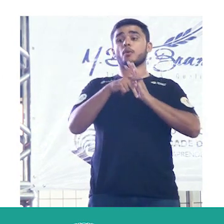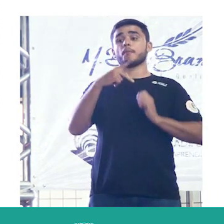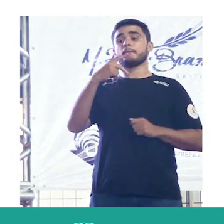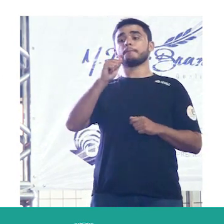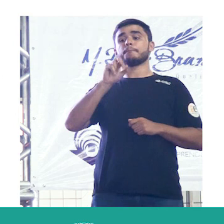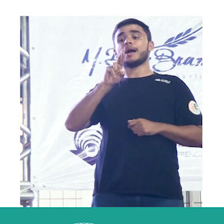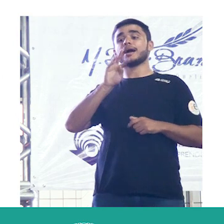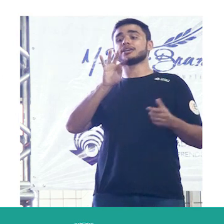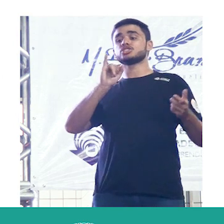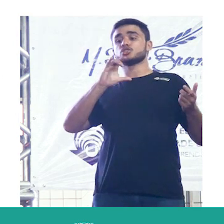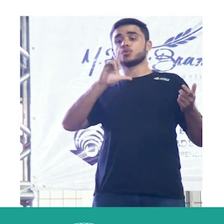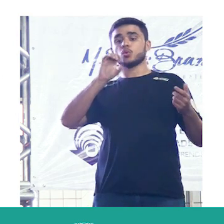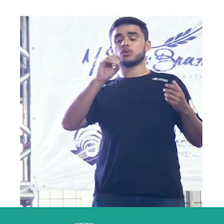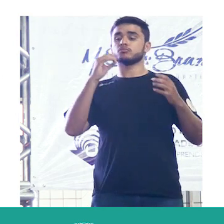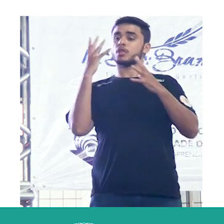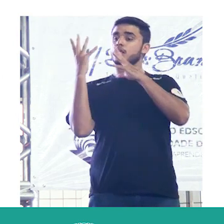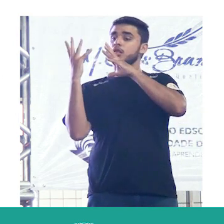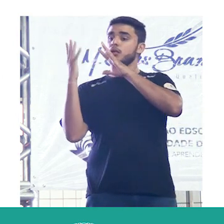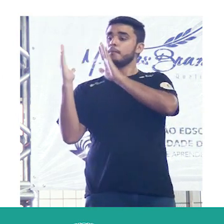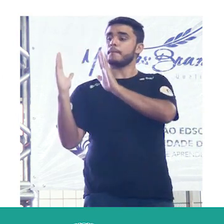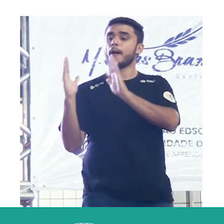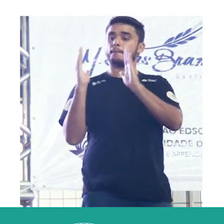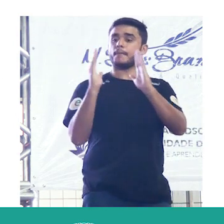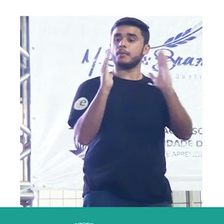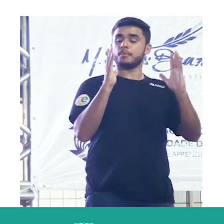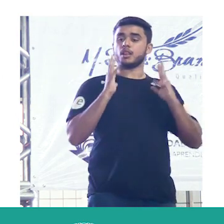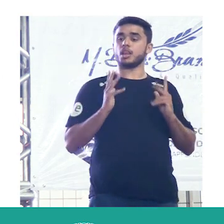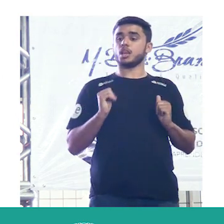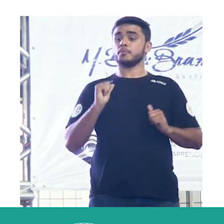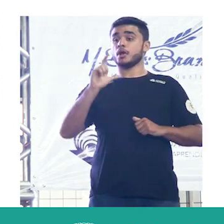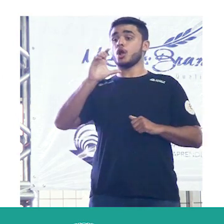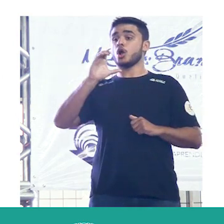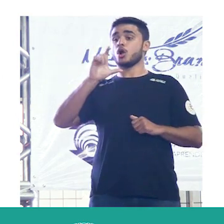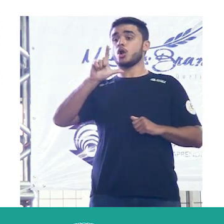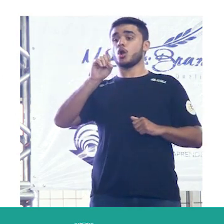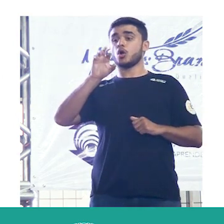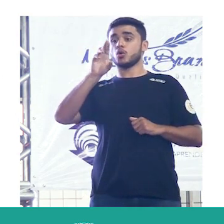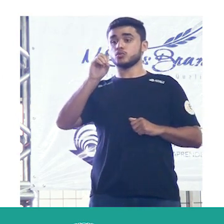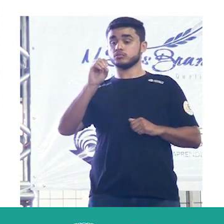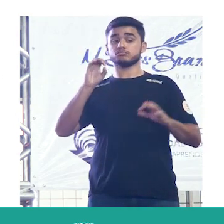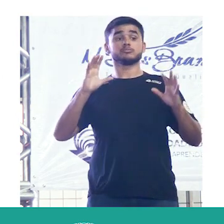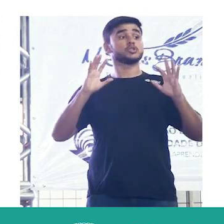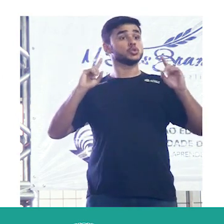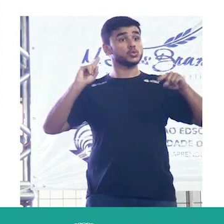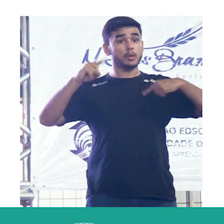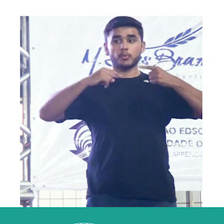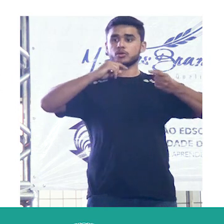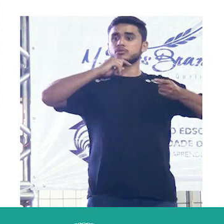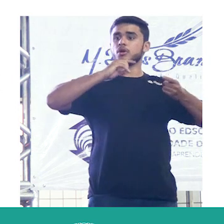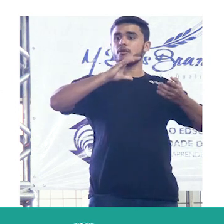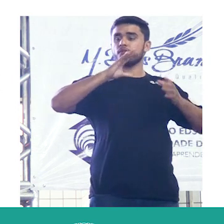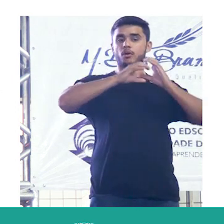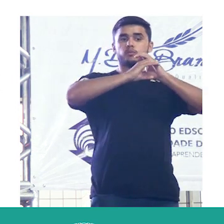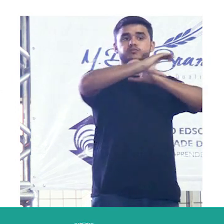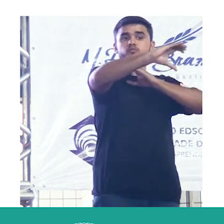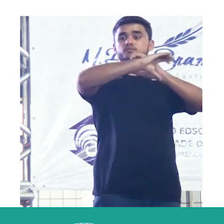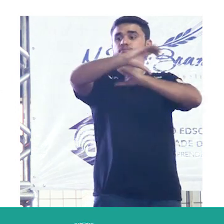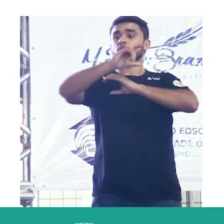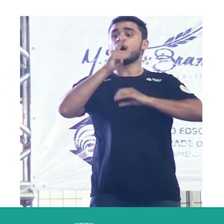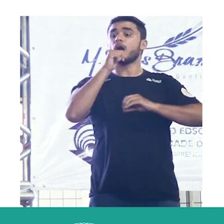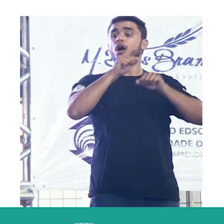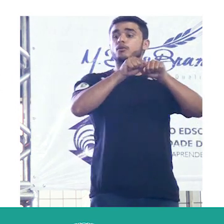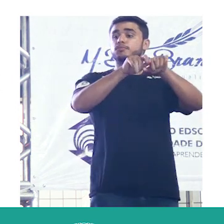decantação e filtração, a água límpida é tratada com cloro e distribuída para as residências. As massas molares dos